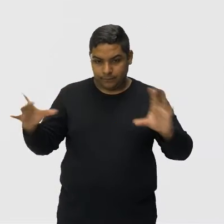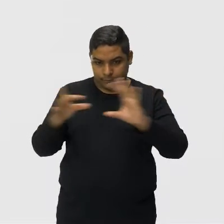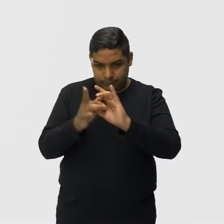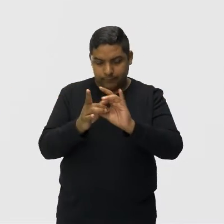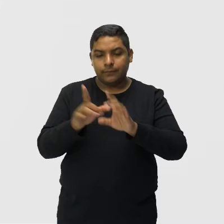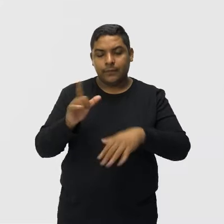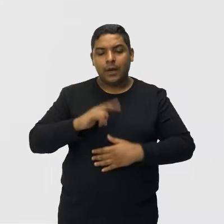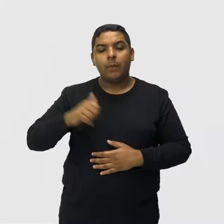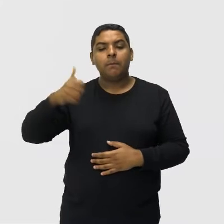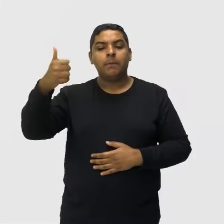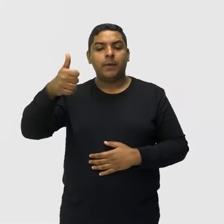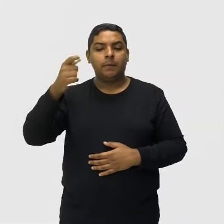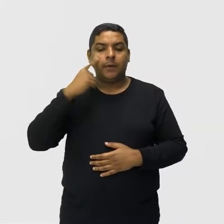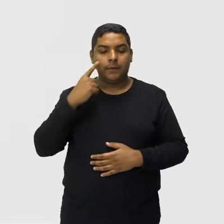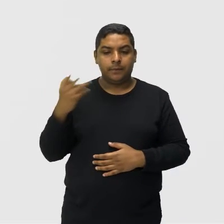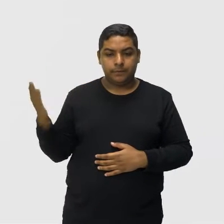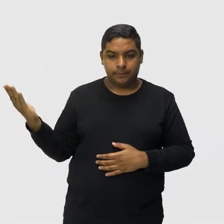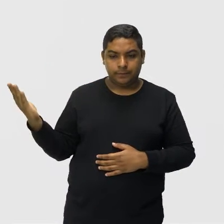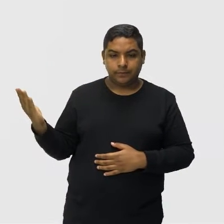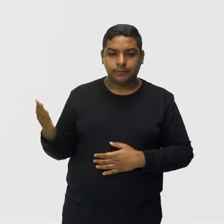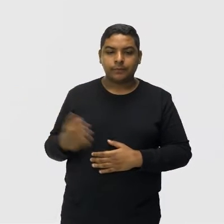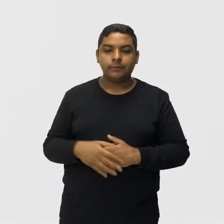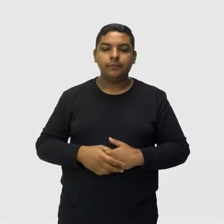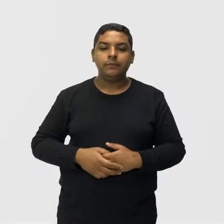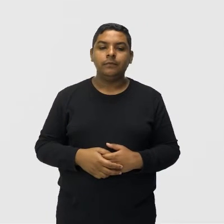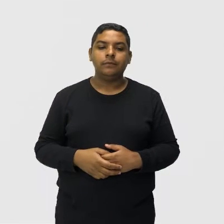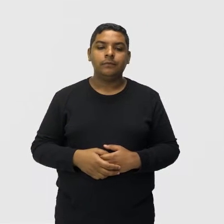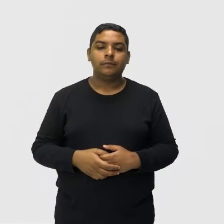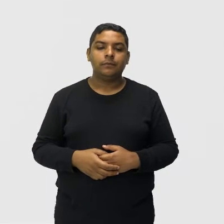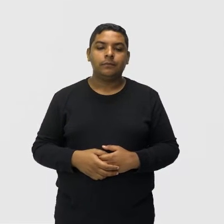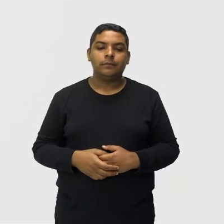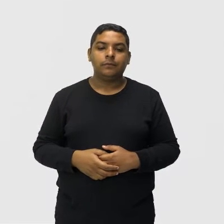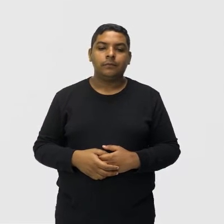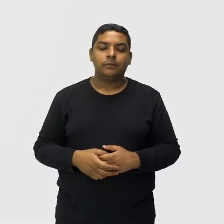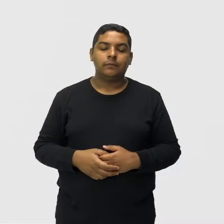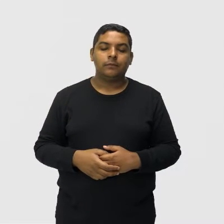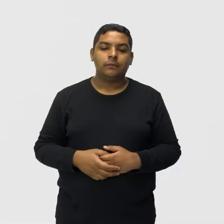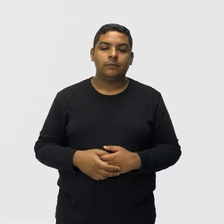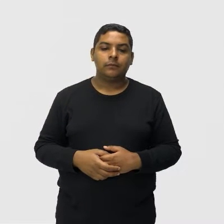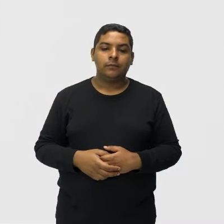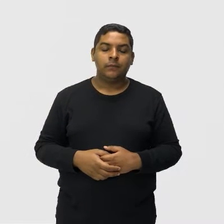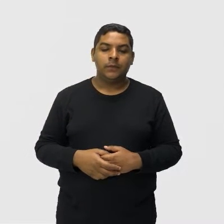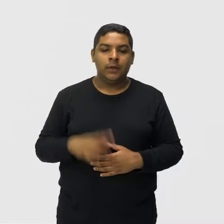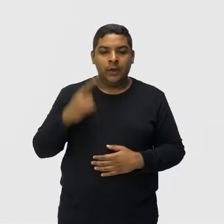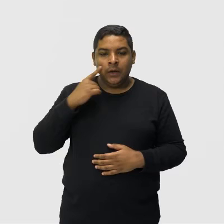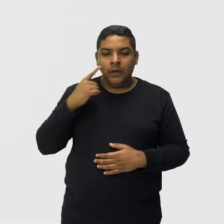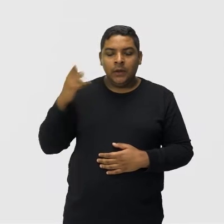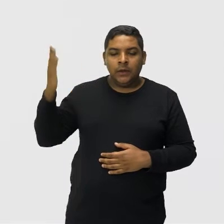no primeiro carbono, ok? Então, é um aldeído. Vou até escrever aqui, ó.